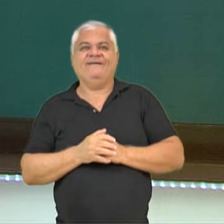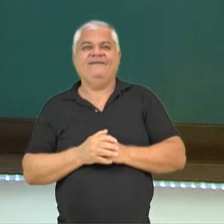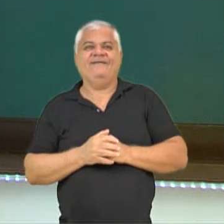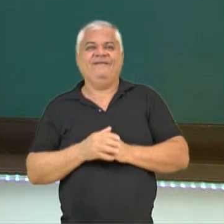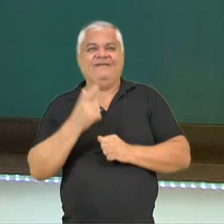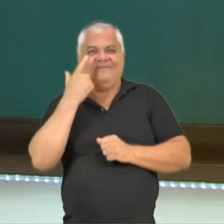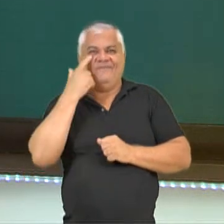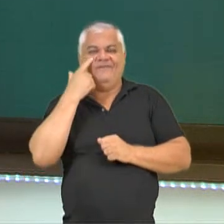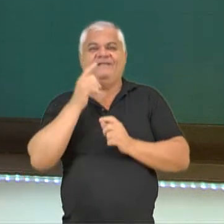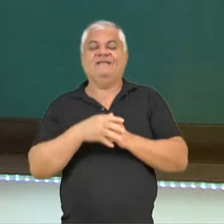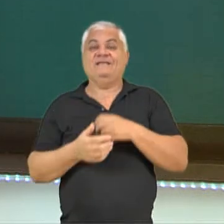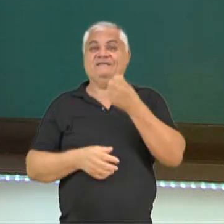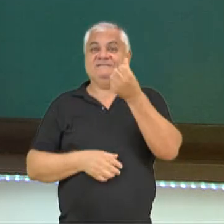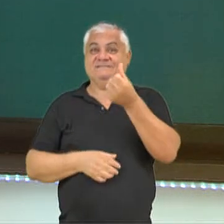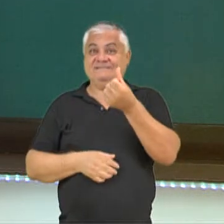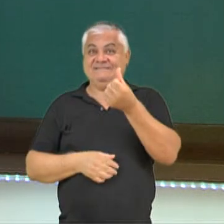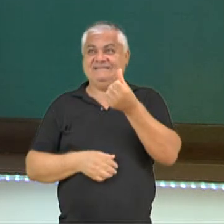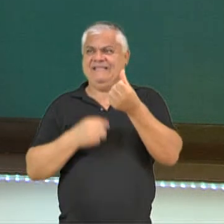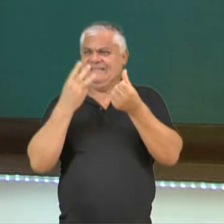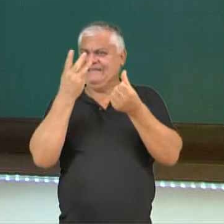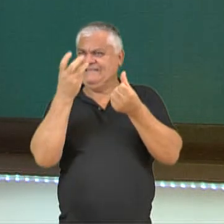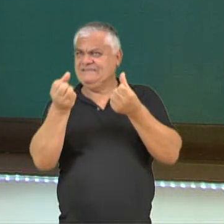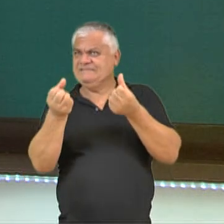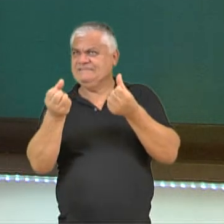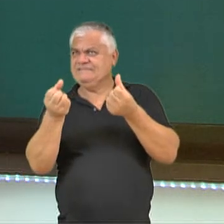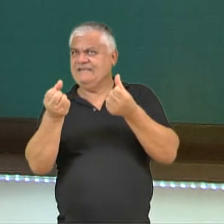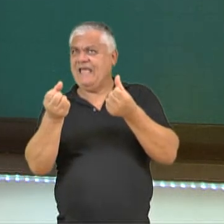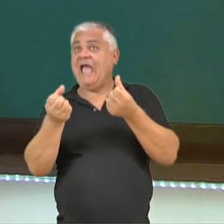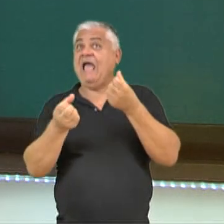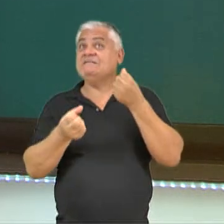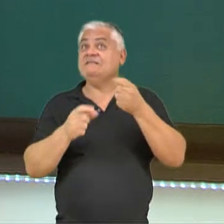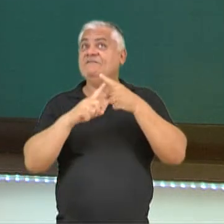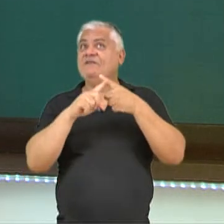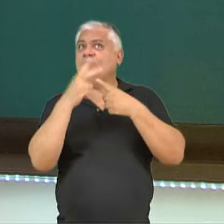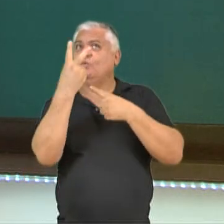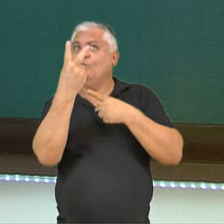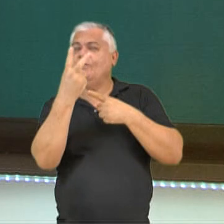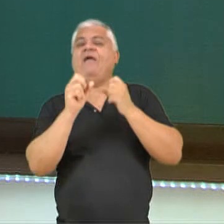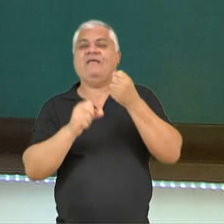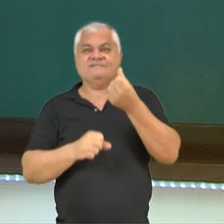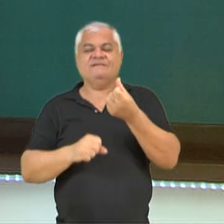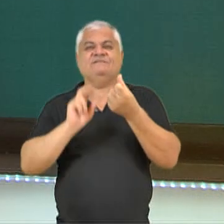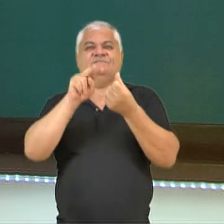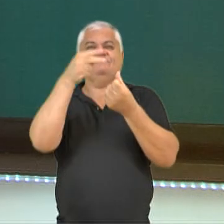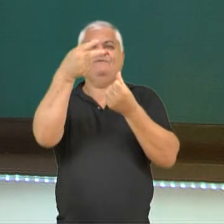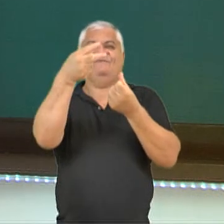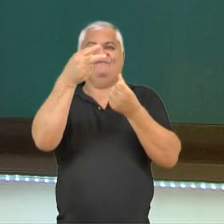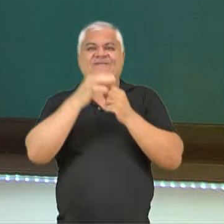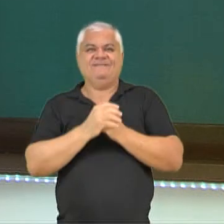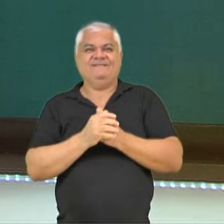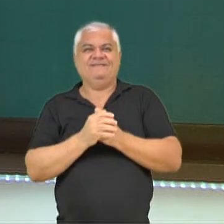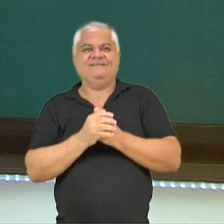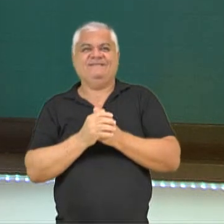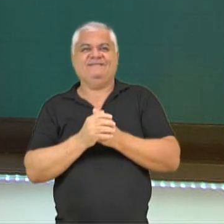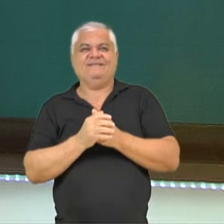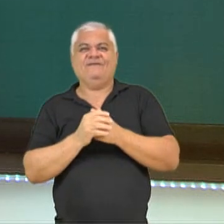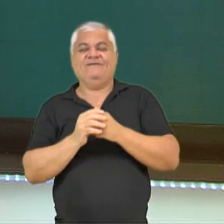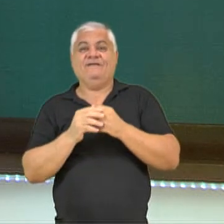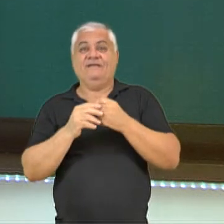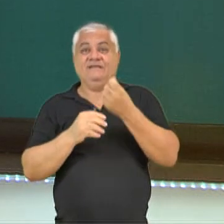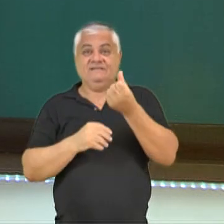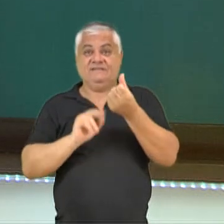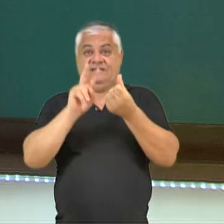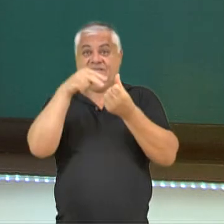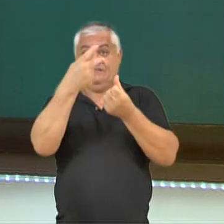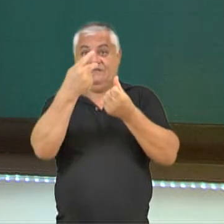Isso, fatorar. 36 é a mesma coisa que 6 vezes 6, 6 ao quadrado, ó. E agora eu junto num expoente só,